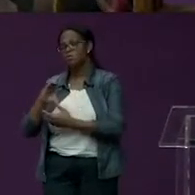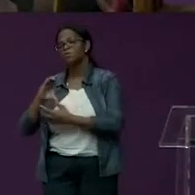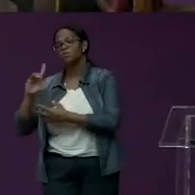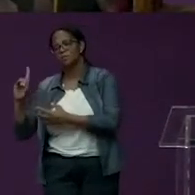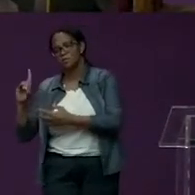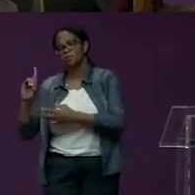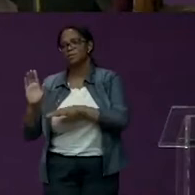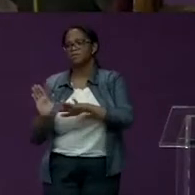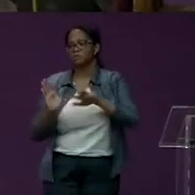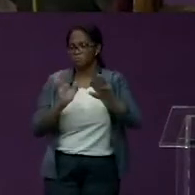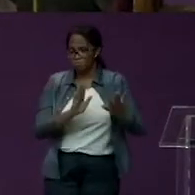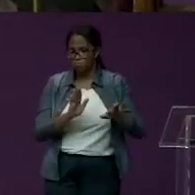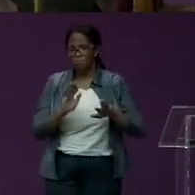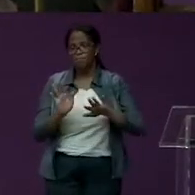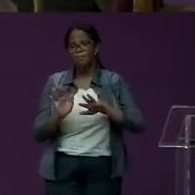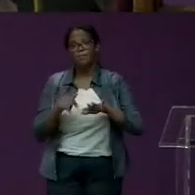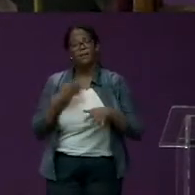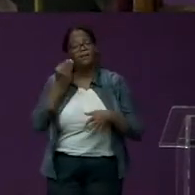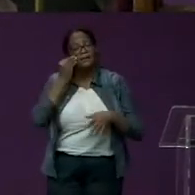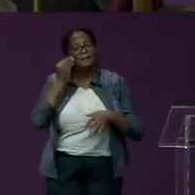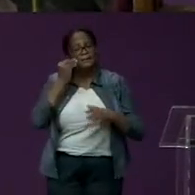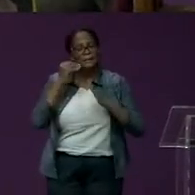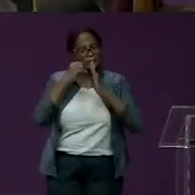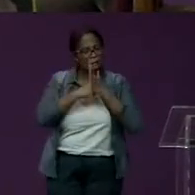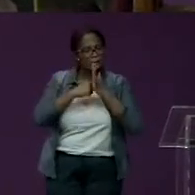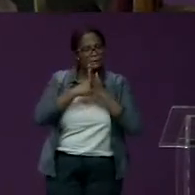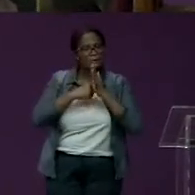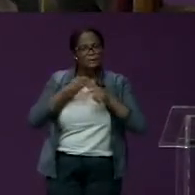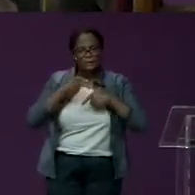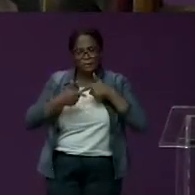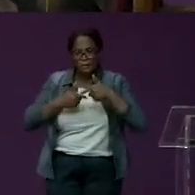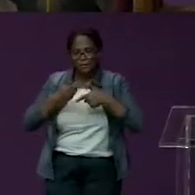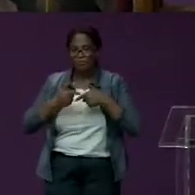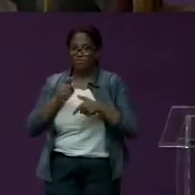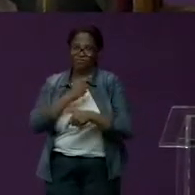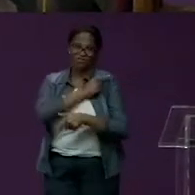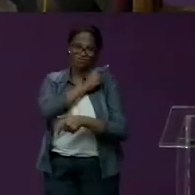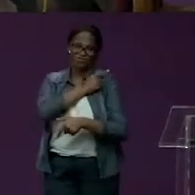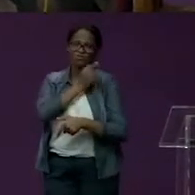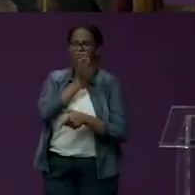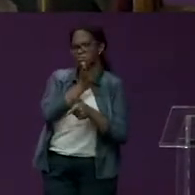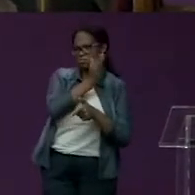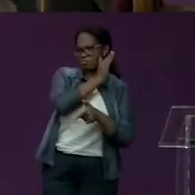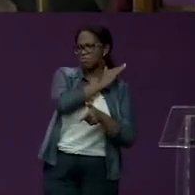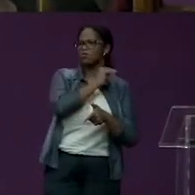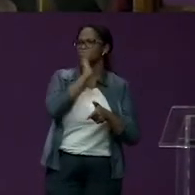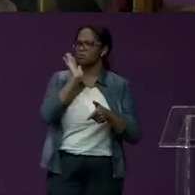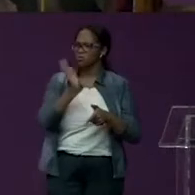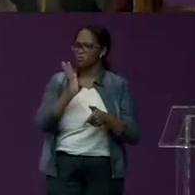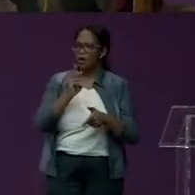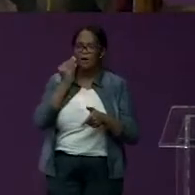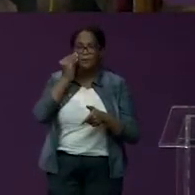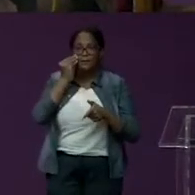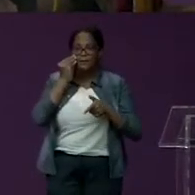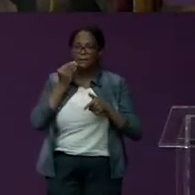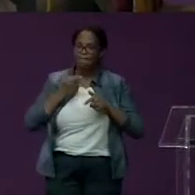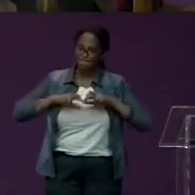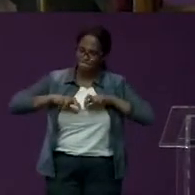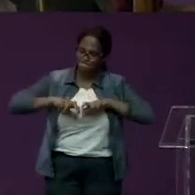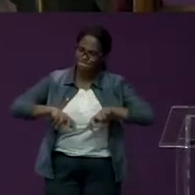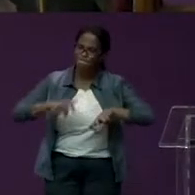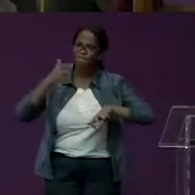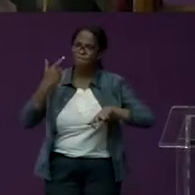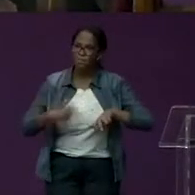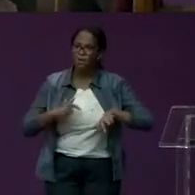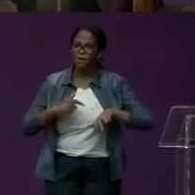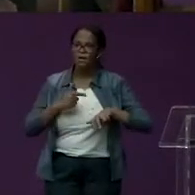temos procurado, né, algo que já acontecia nas gestões anteriores, mas a gente tem buscado aprofundar